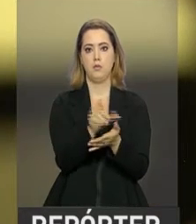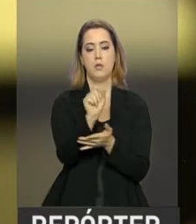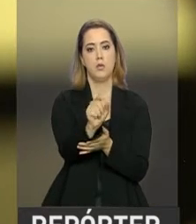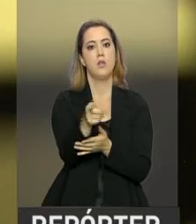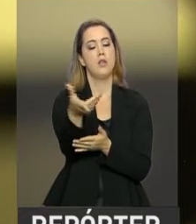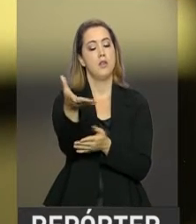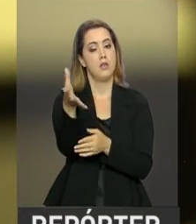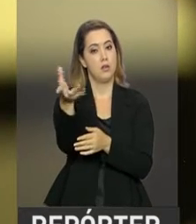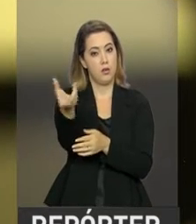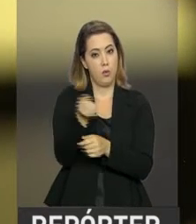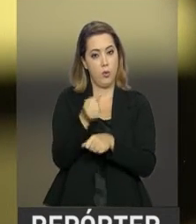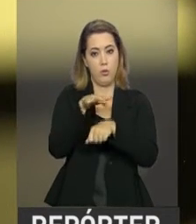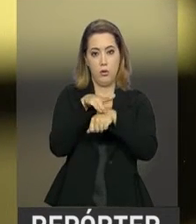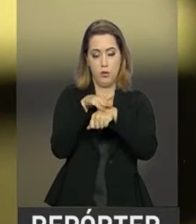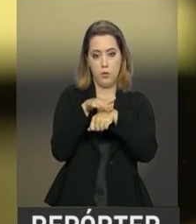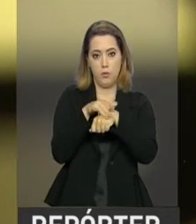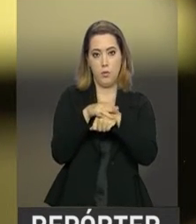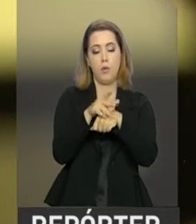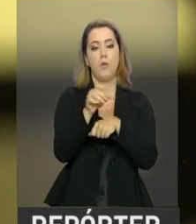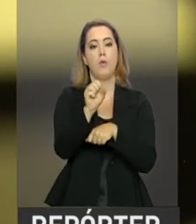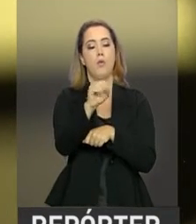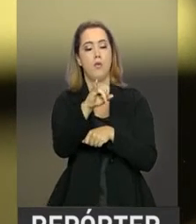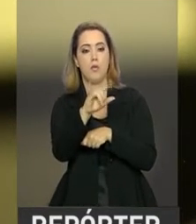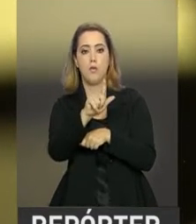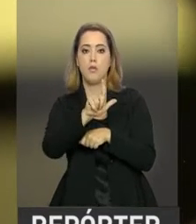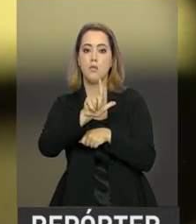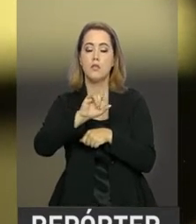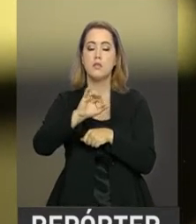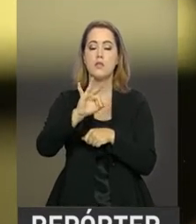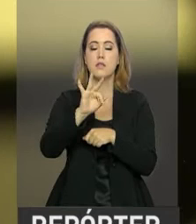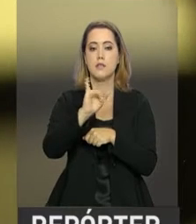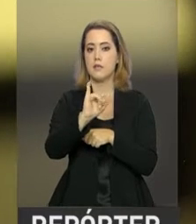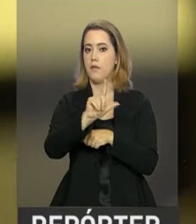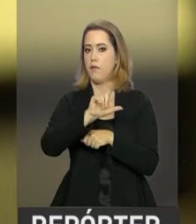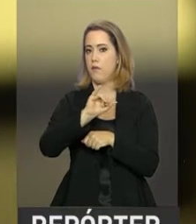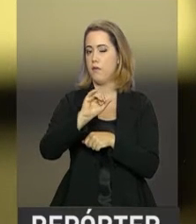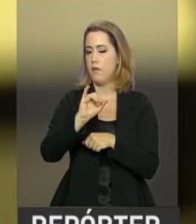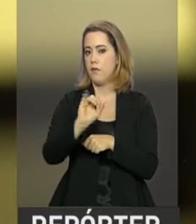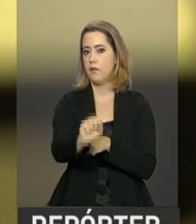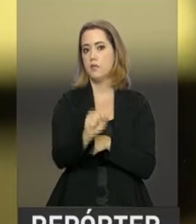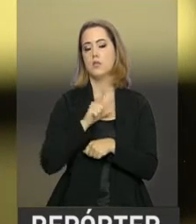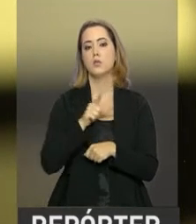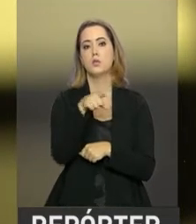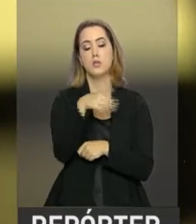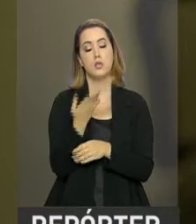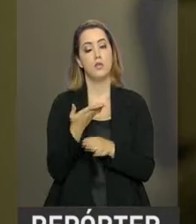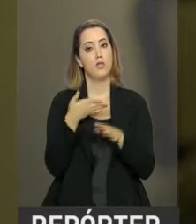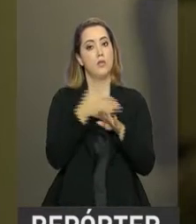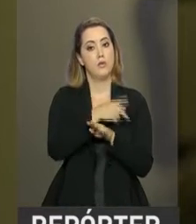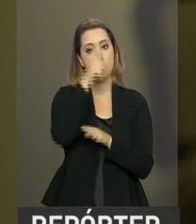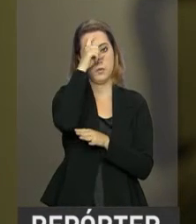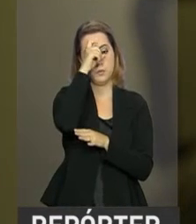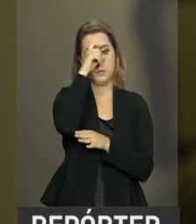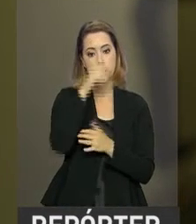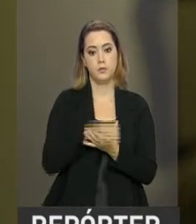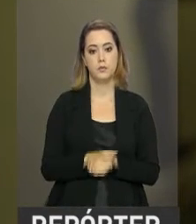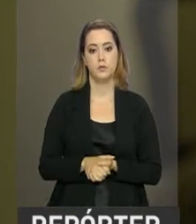por uma bactéria transmitida por meio de relação sexual o tratamento foi um posto de saúde